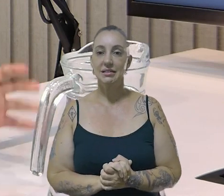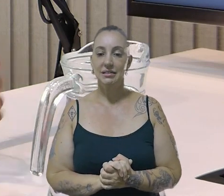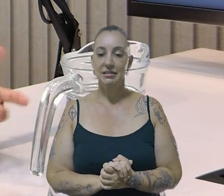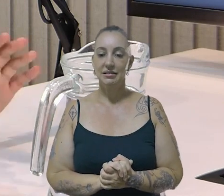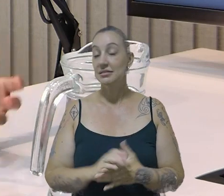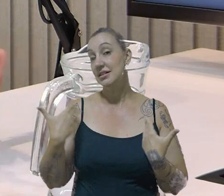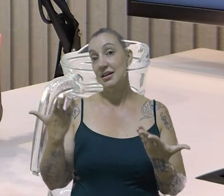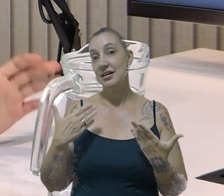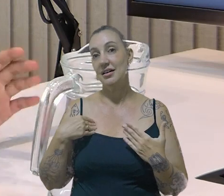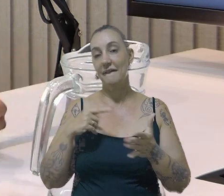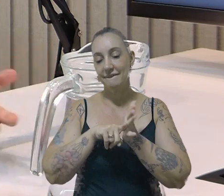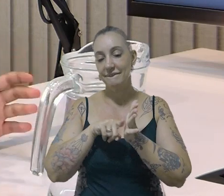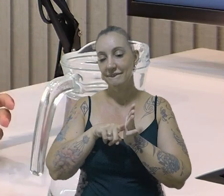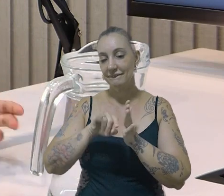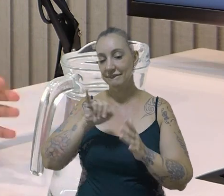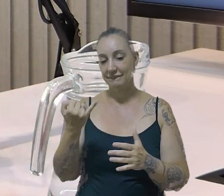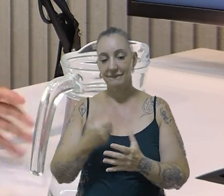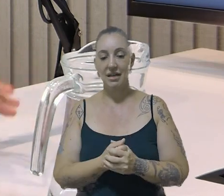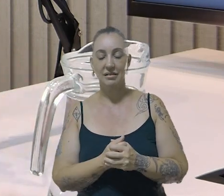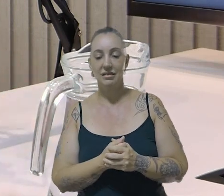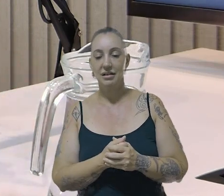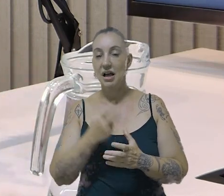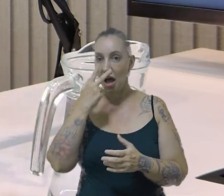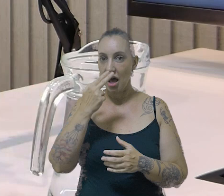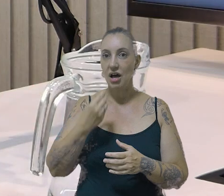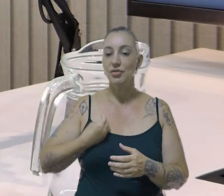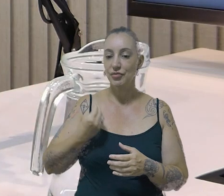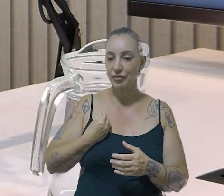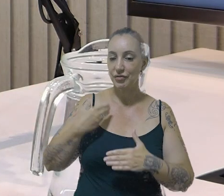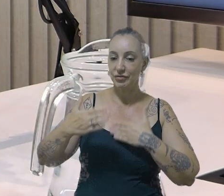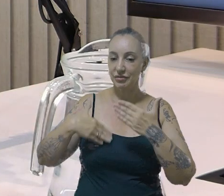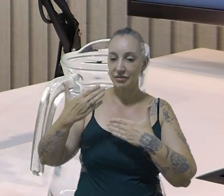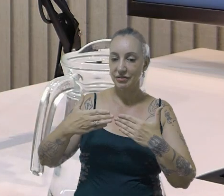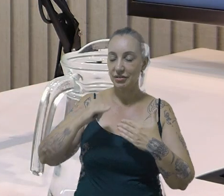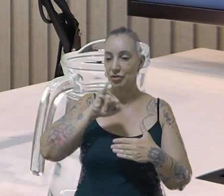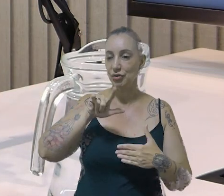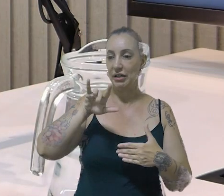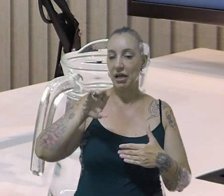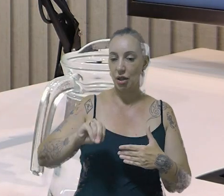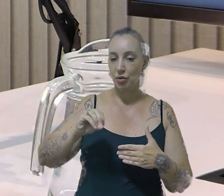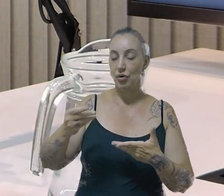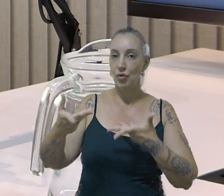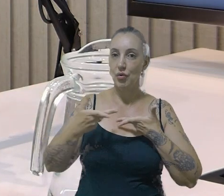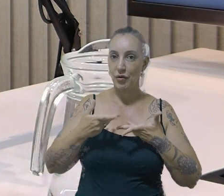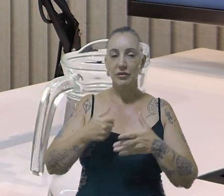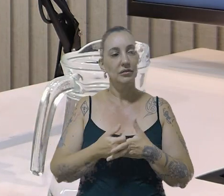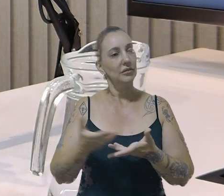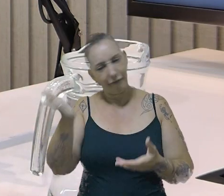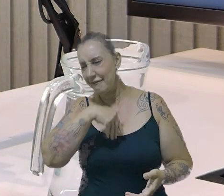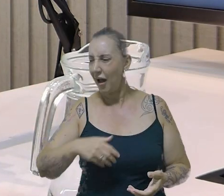eu exploro também aí eu acho acho que eu ainda vivo no ritmo de quando Juliano me convidou sabe tipo ah gente vamos